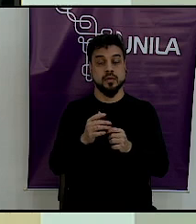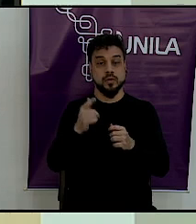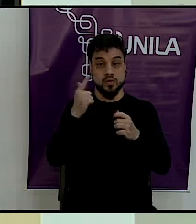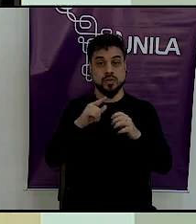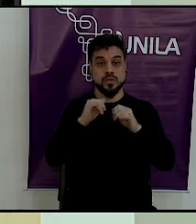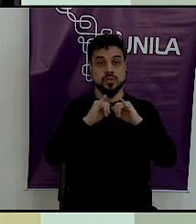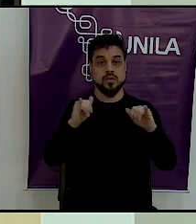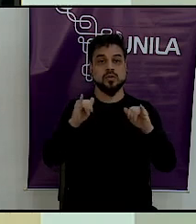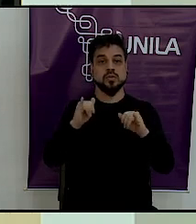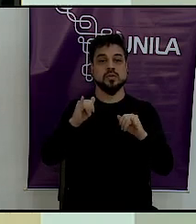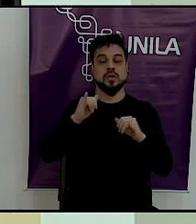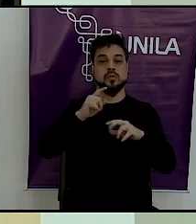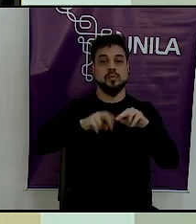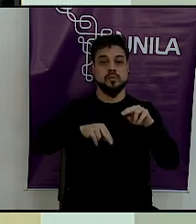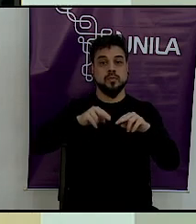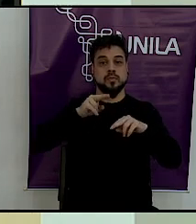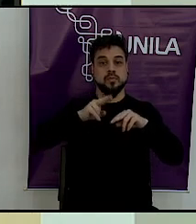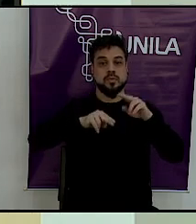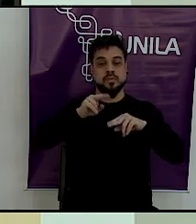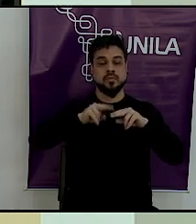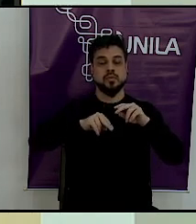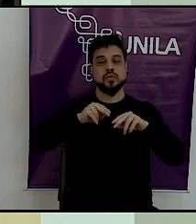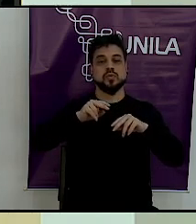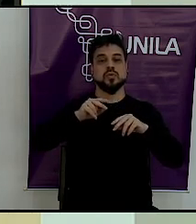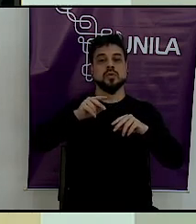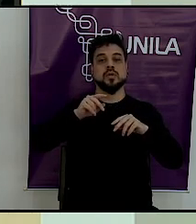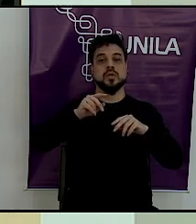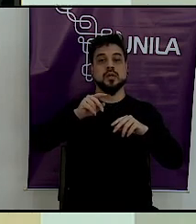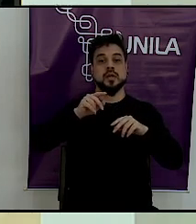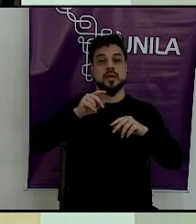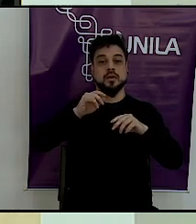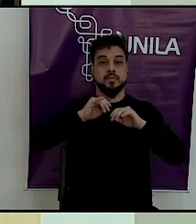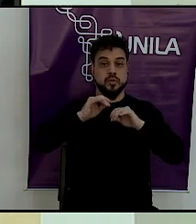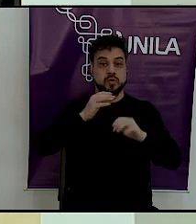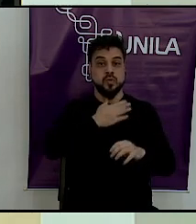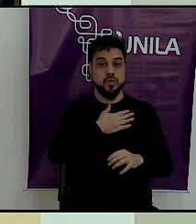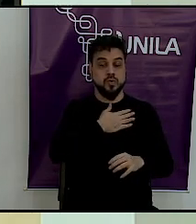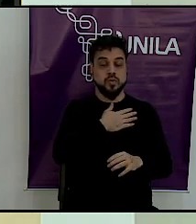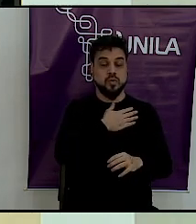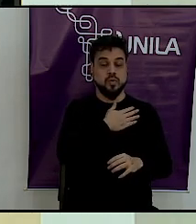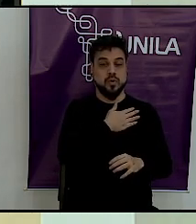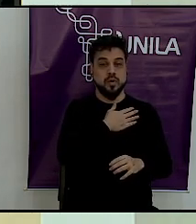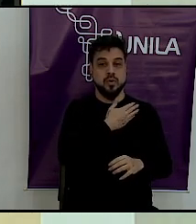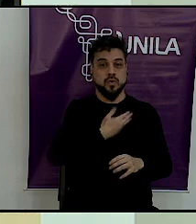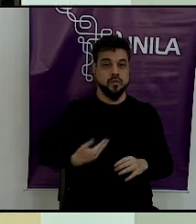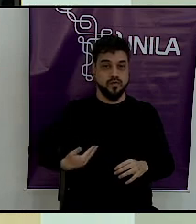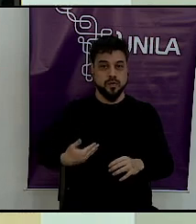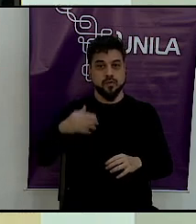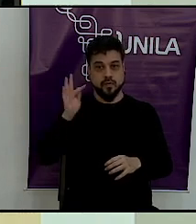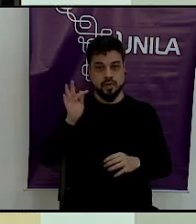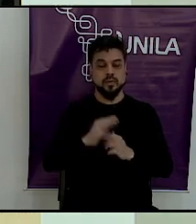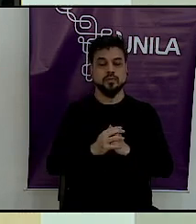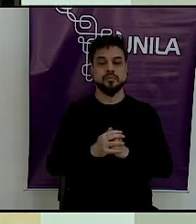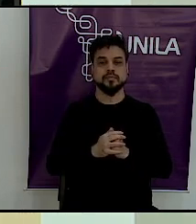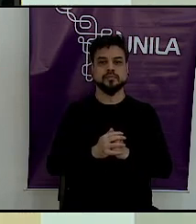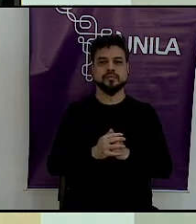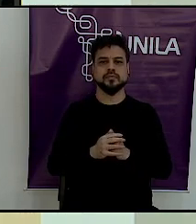anunciados aí no mês de julho pelo governo federal para a UNILA. Então, estamos partindo de um referencial maior de